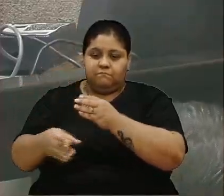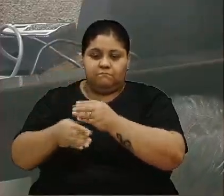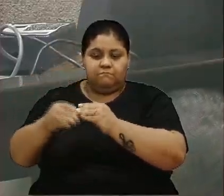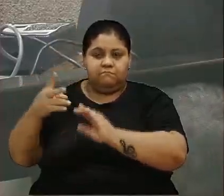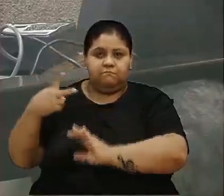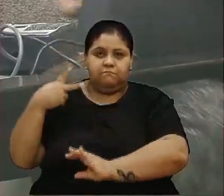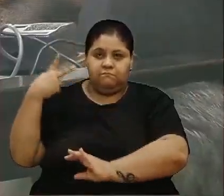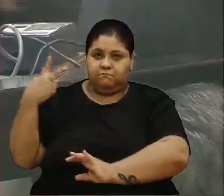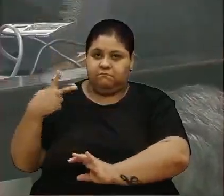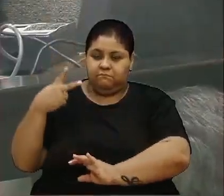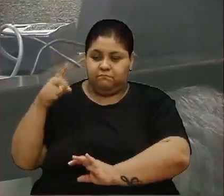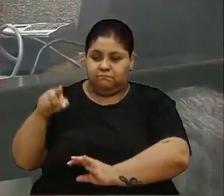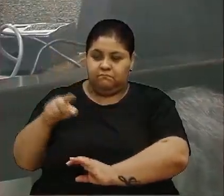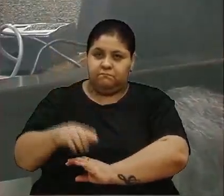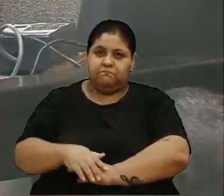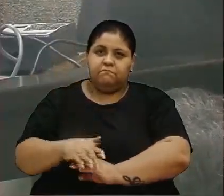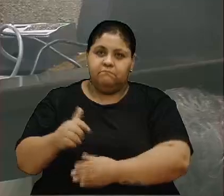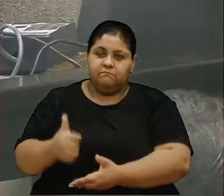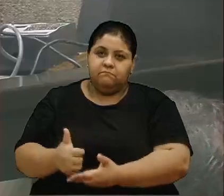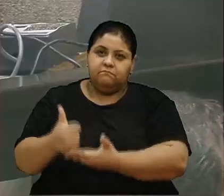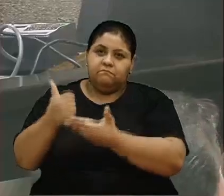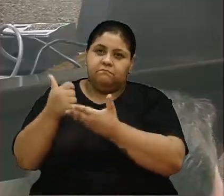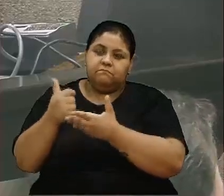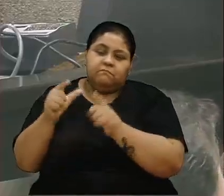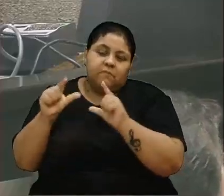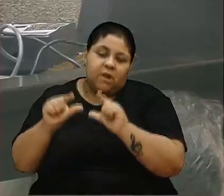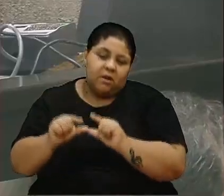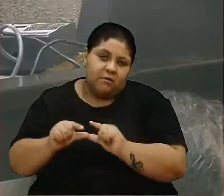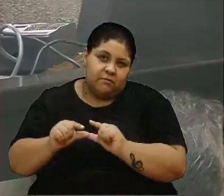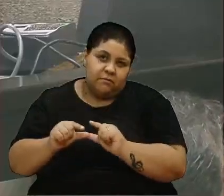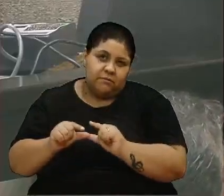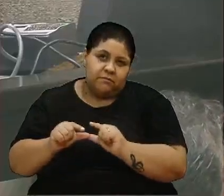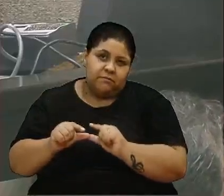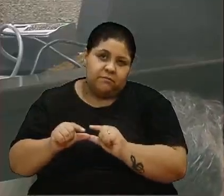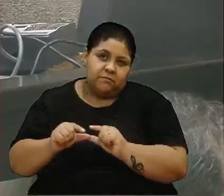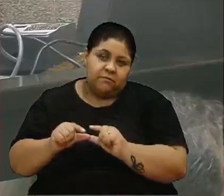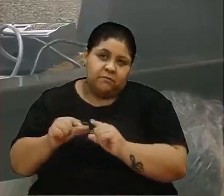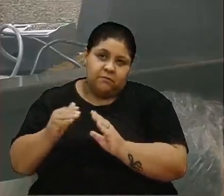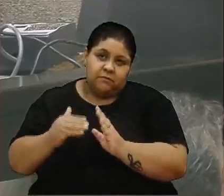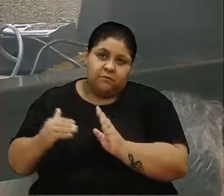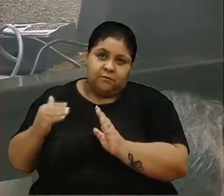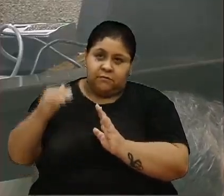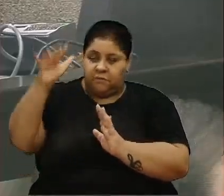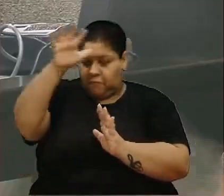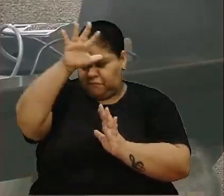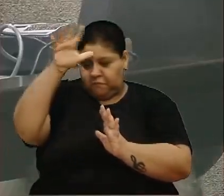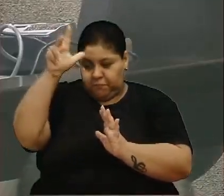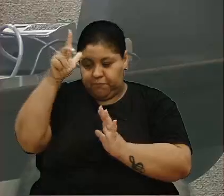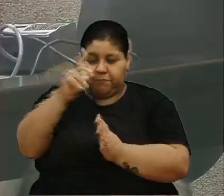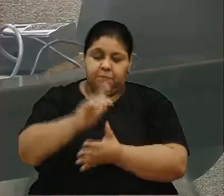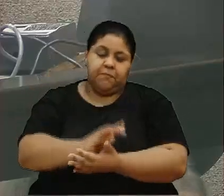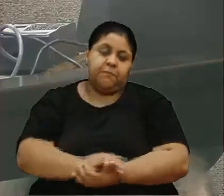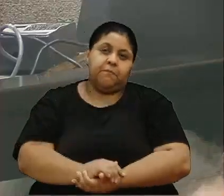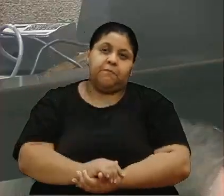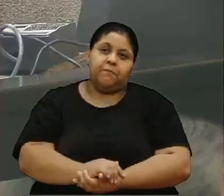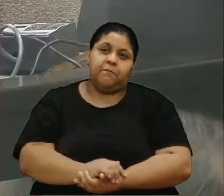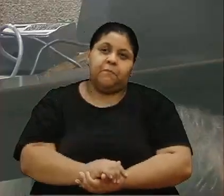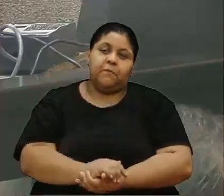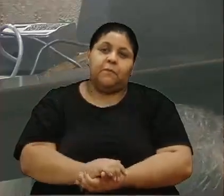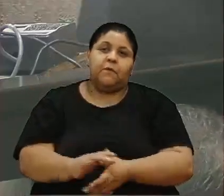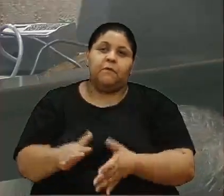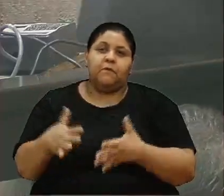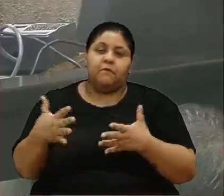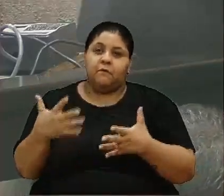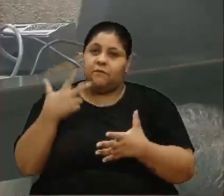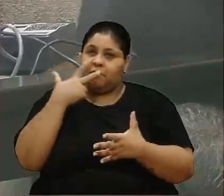parlamentares ali e apoios muito pequenos, Sandra, a nível de município. Eu digo. Então, é a